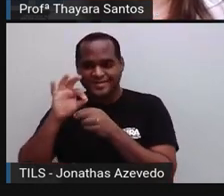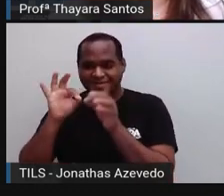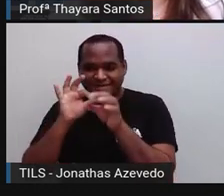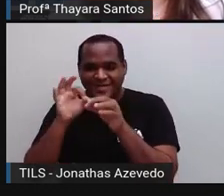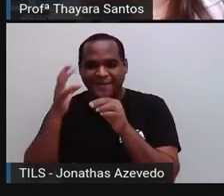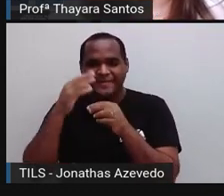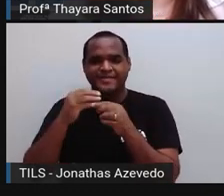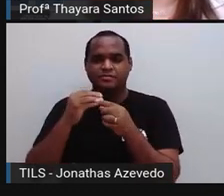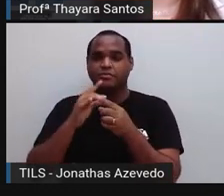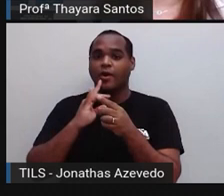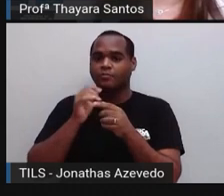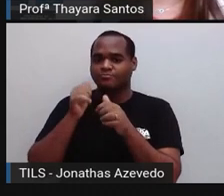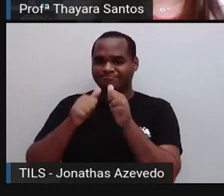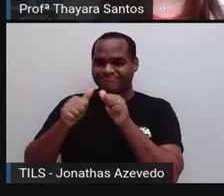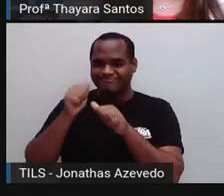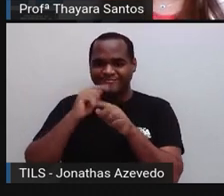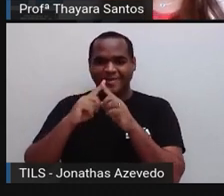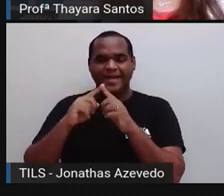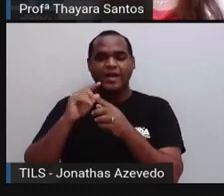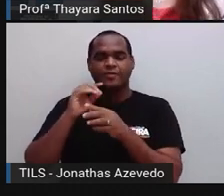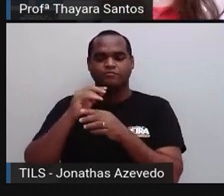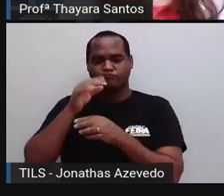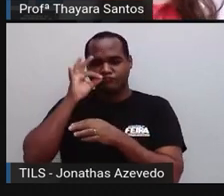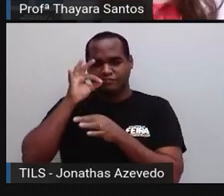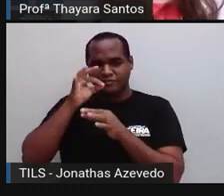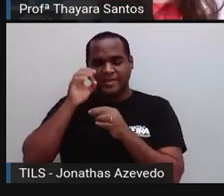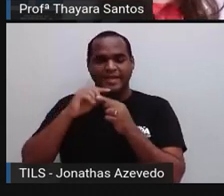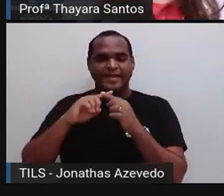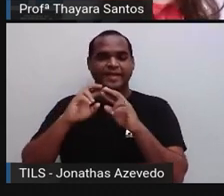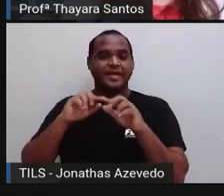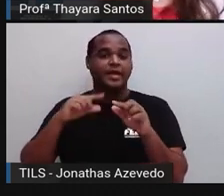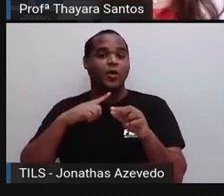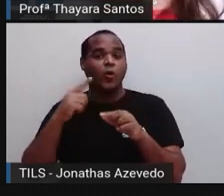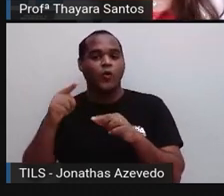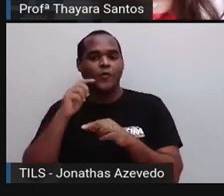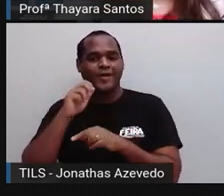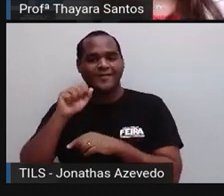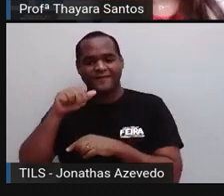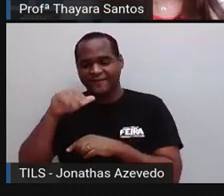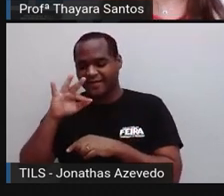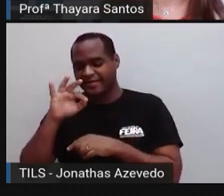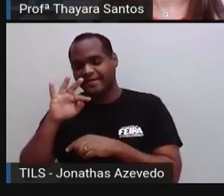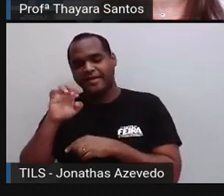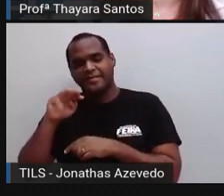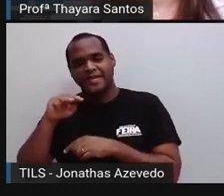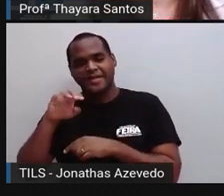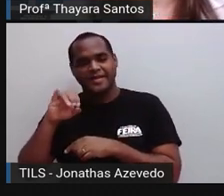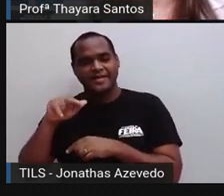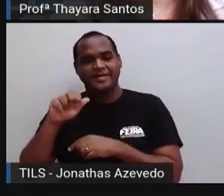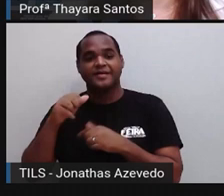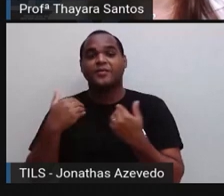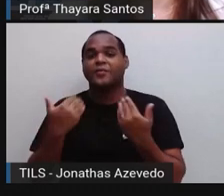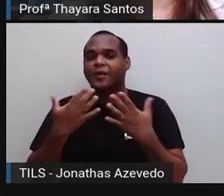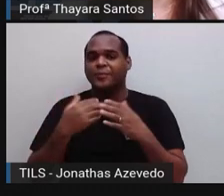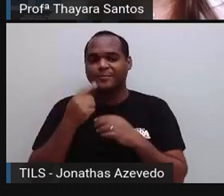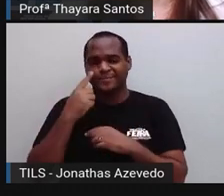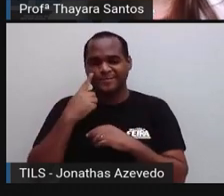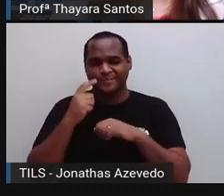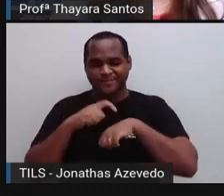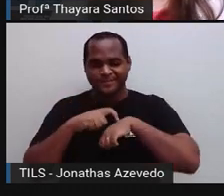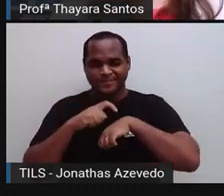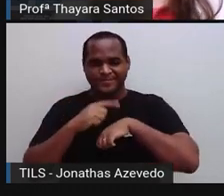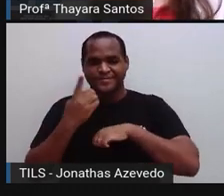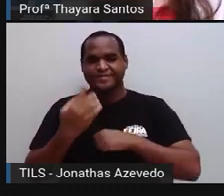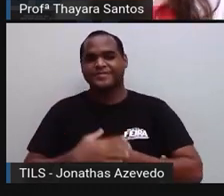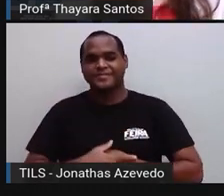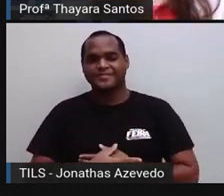C, álcool. Letra D, cocaína. Ou letra E, anfetamina. Agora sim, vamos lá para o nosso tempinho.